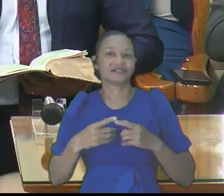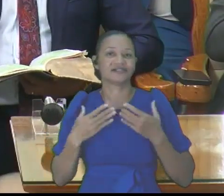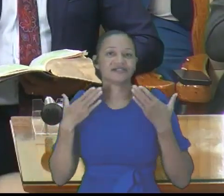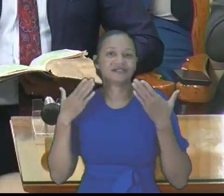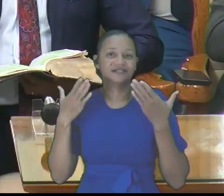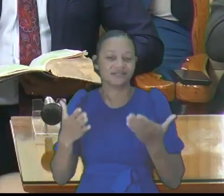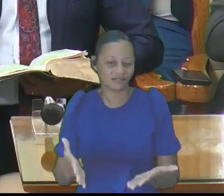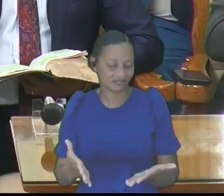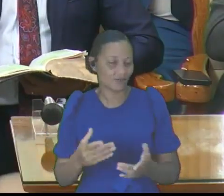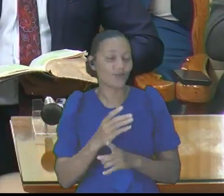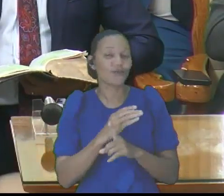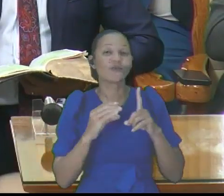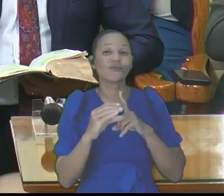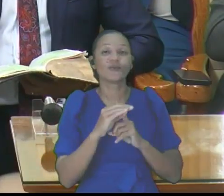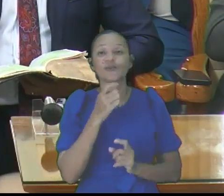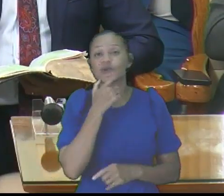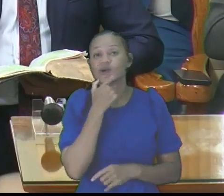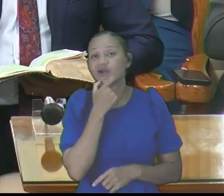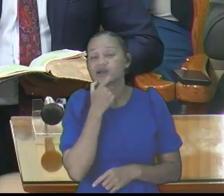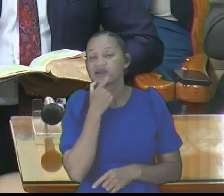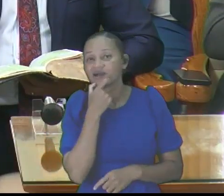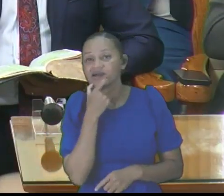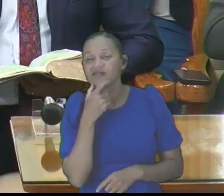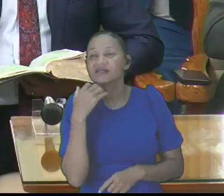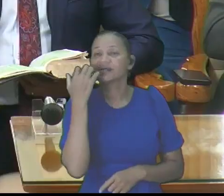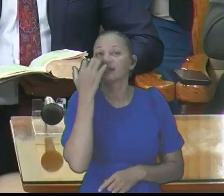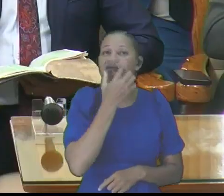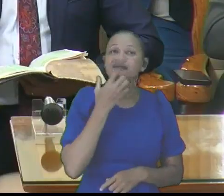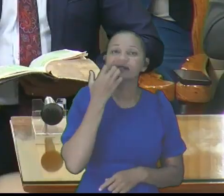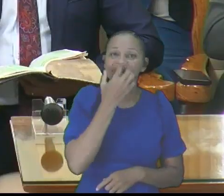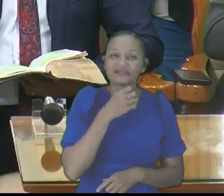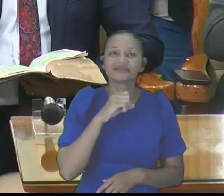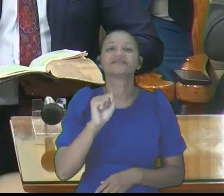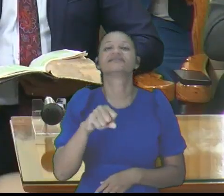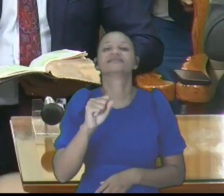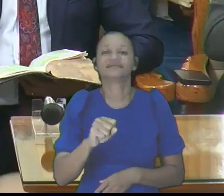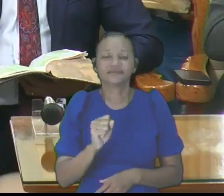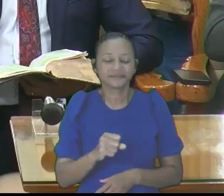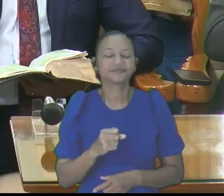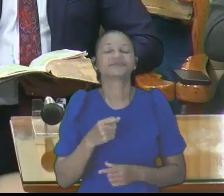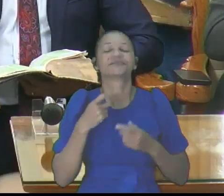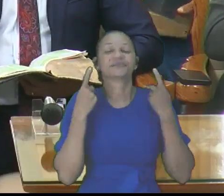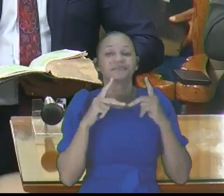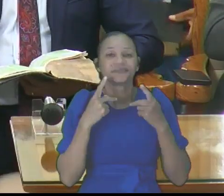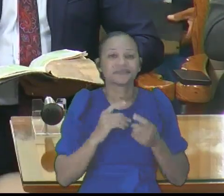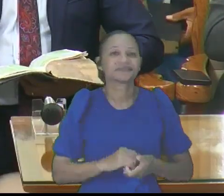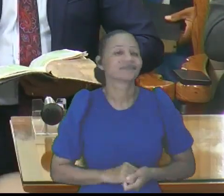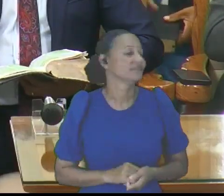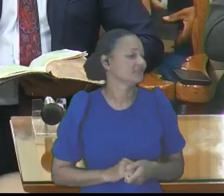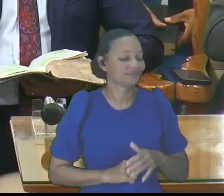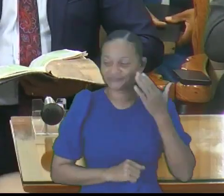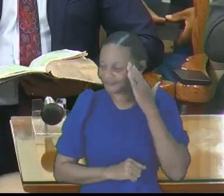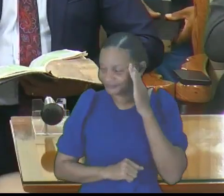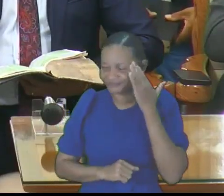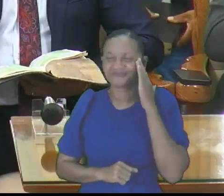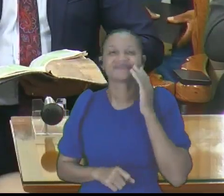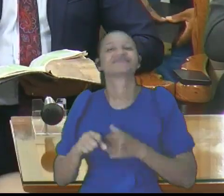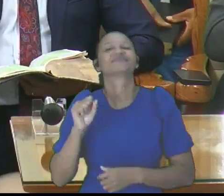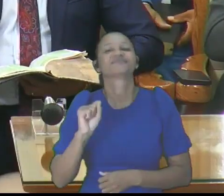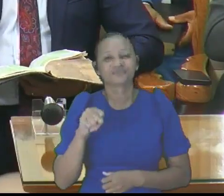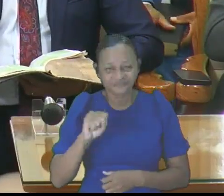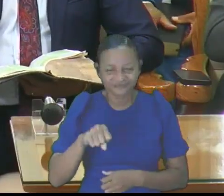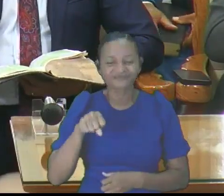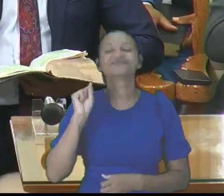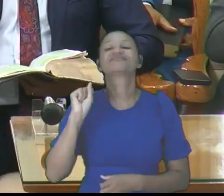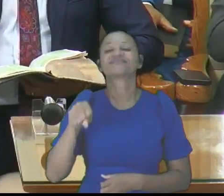o culto era em inglês. E eles cantando, pregando, e eu: sim senhor, sim senhor. Está entendendo? Tô não, mas sim senhor,